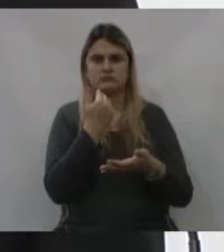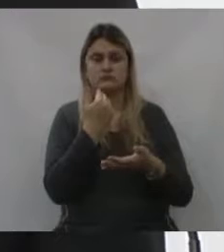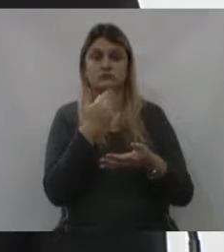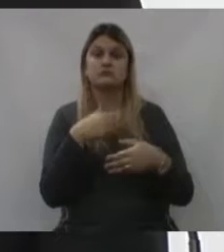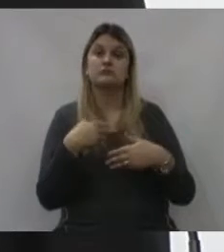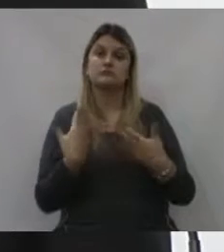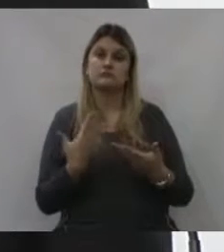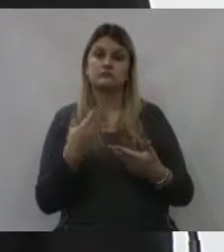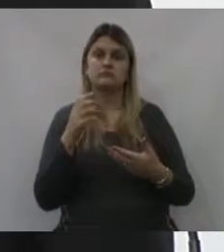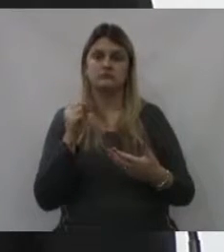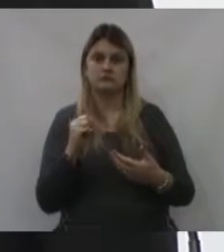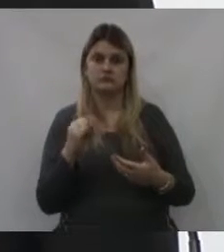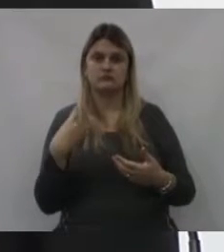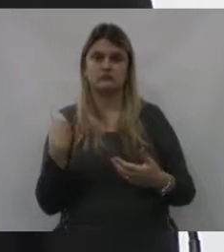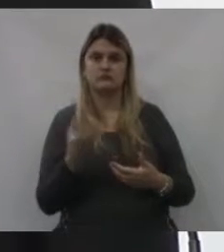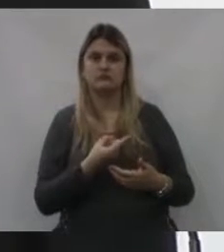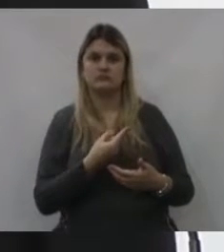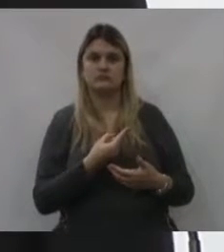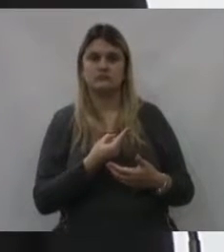compra direta. Então,